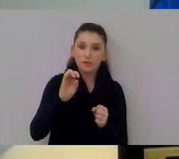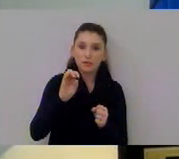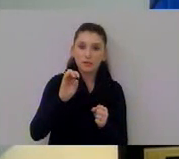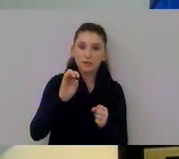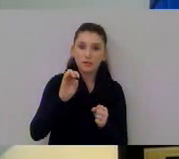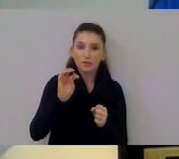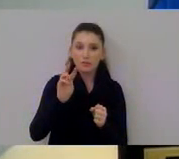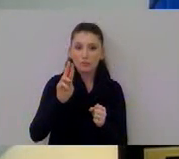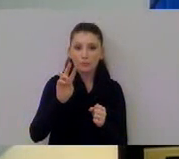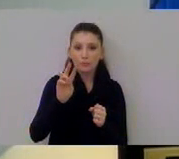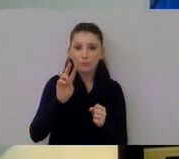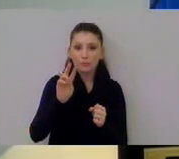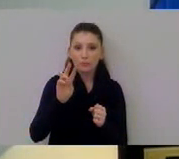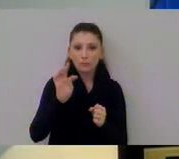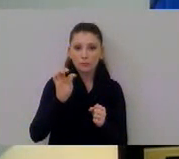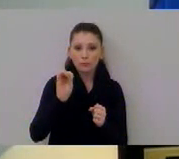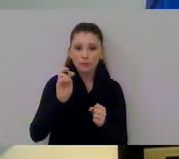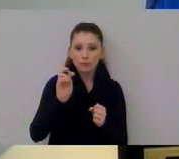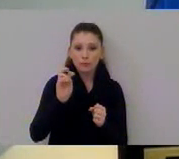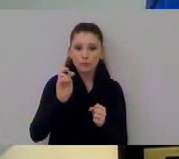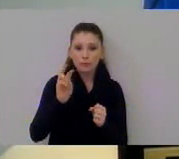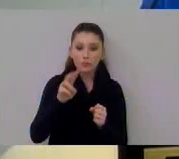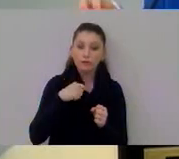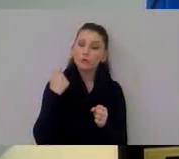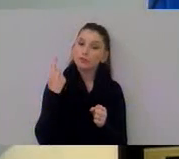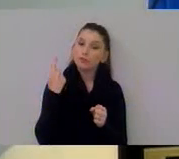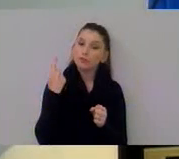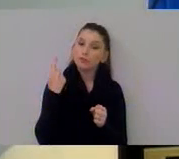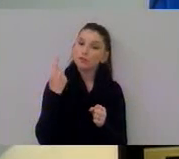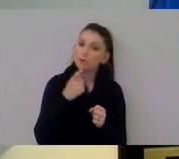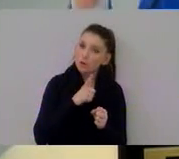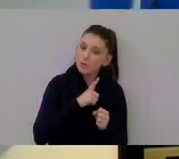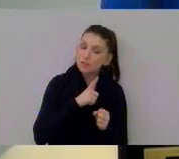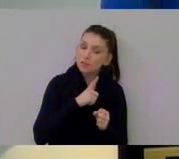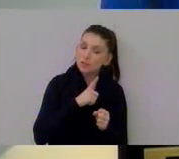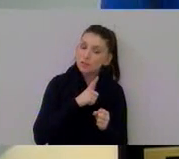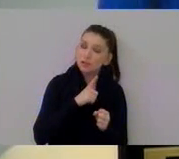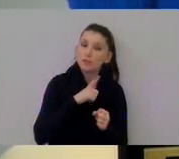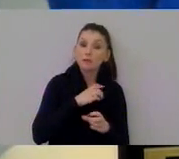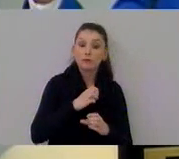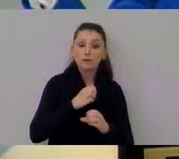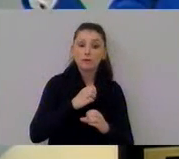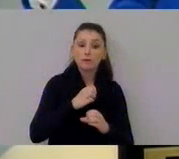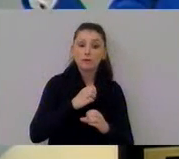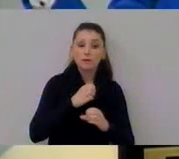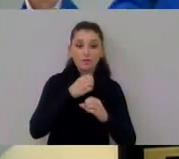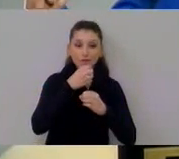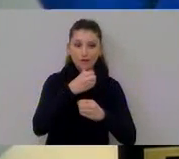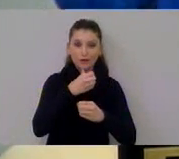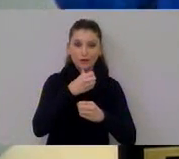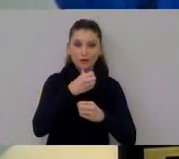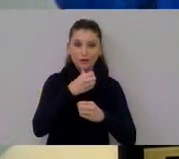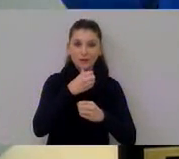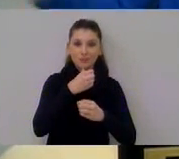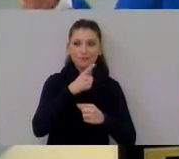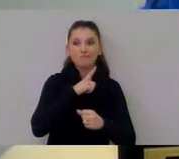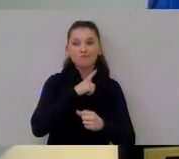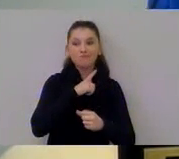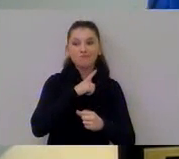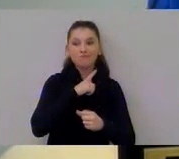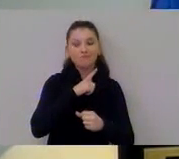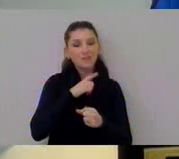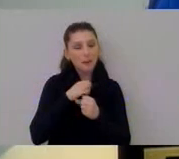tem muito poder. Tem o poder de falar. E